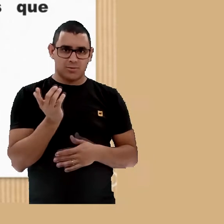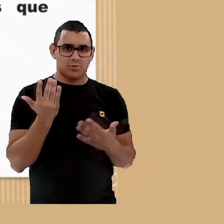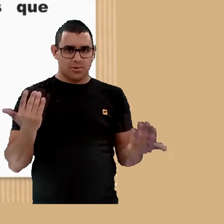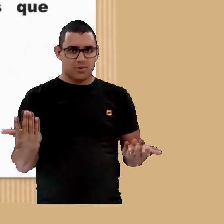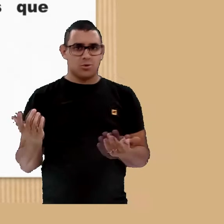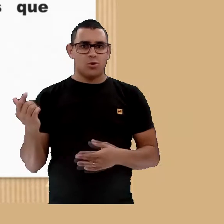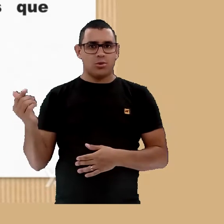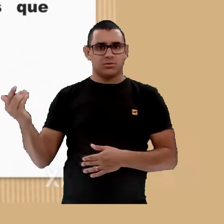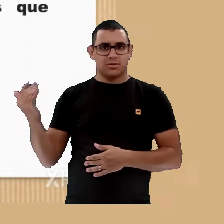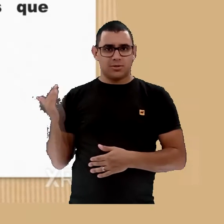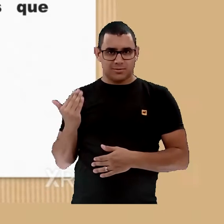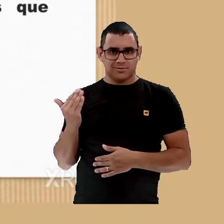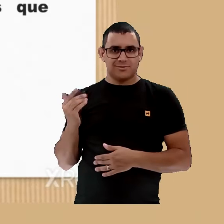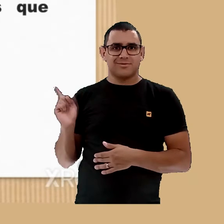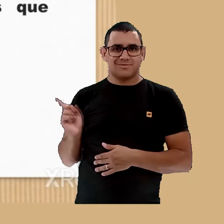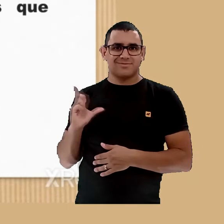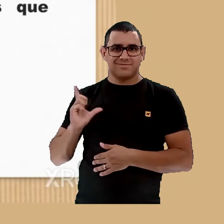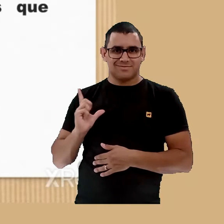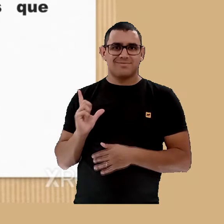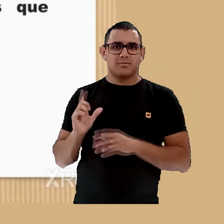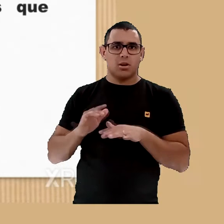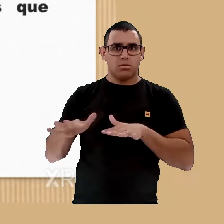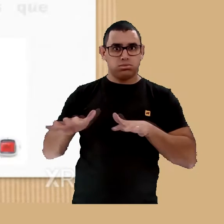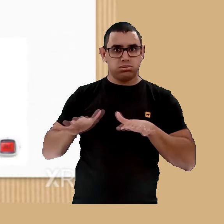estão relacionadas a uma temperatura mais baixa.